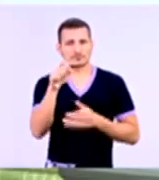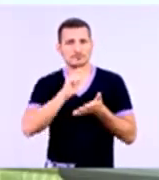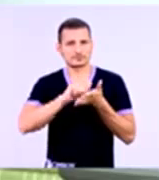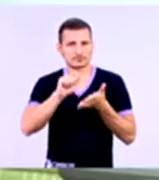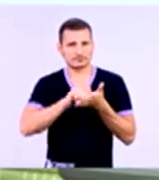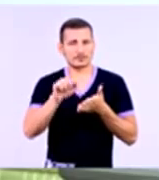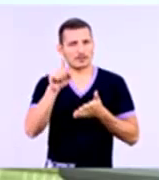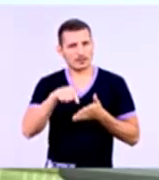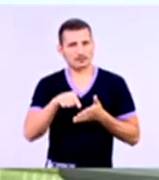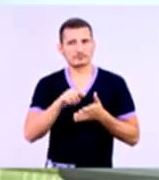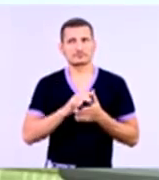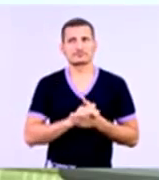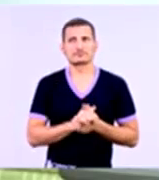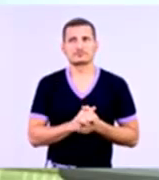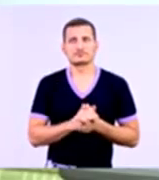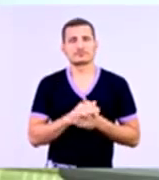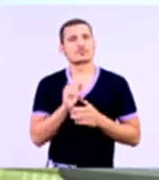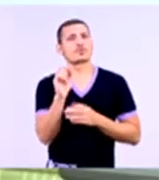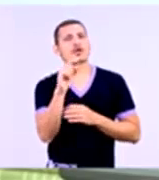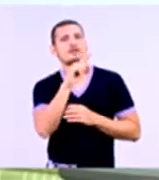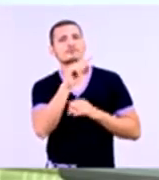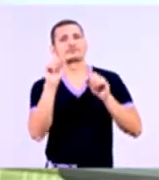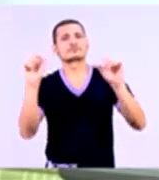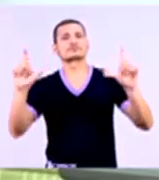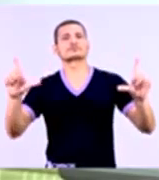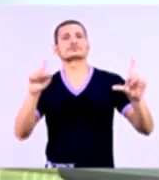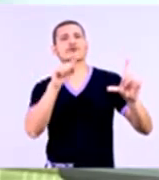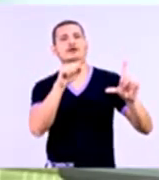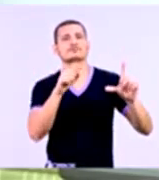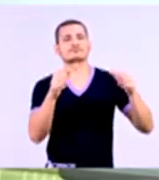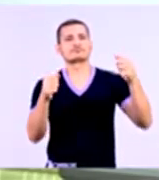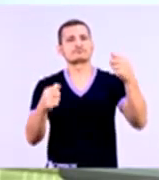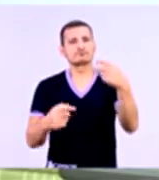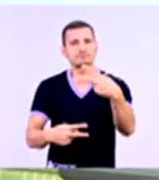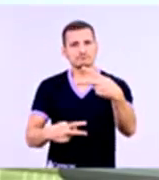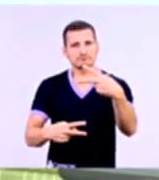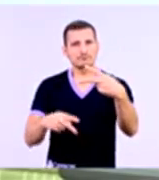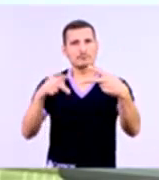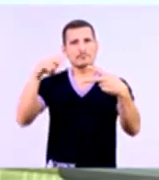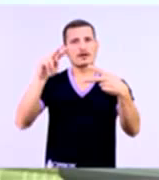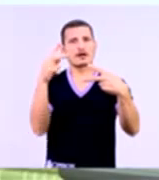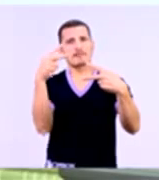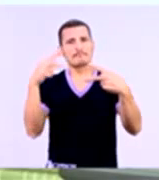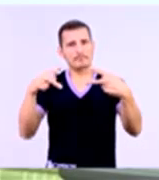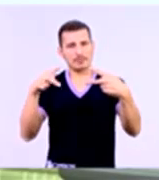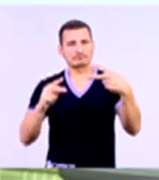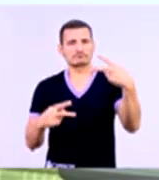exclusivamente o que está na tela, o escopo PHP e